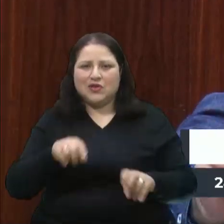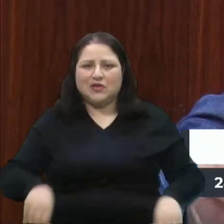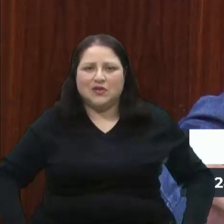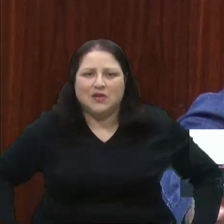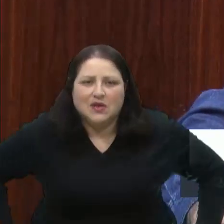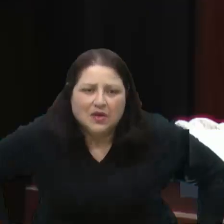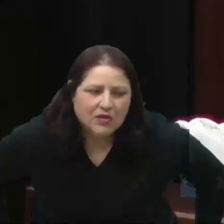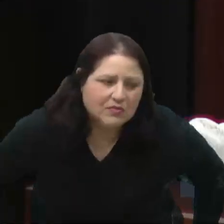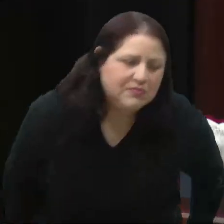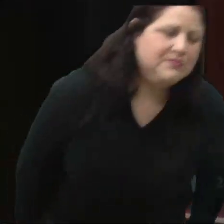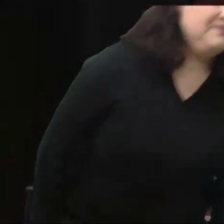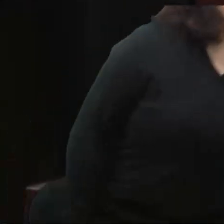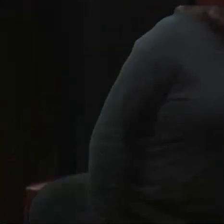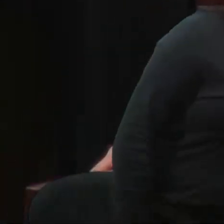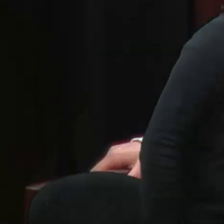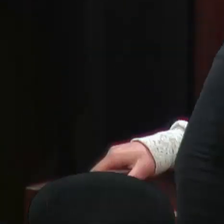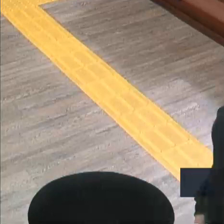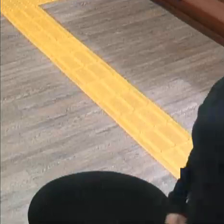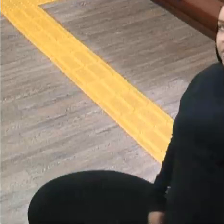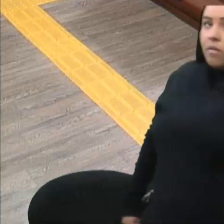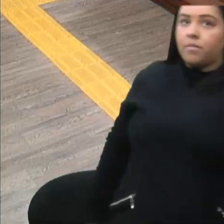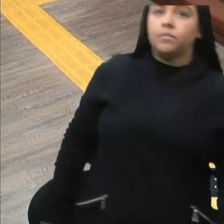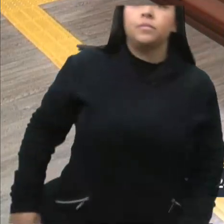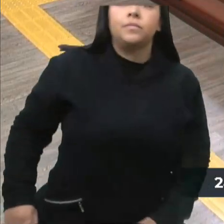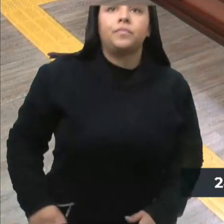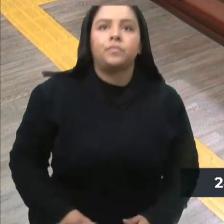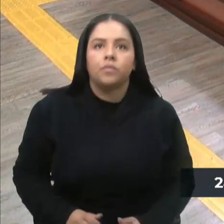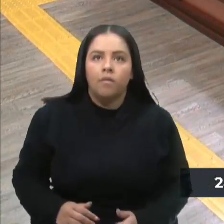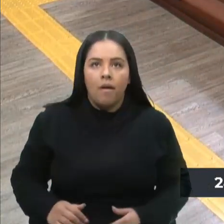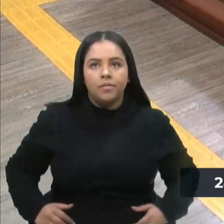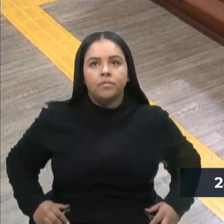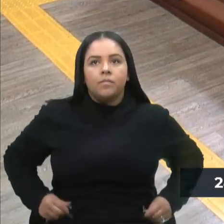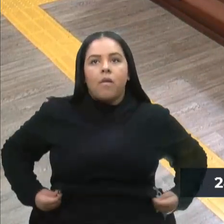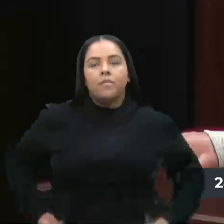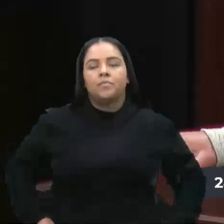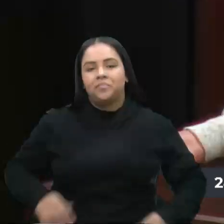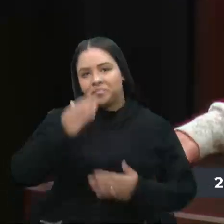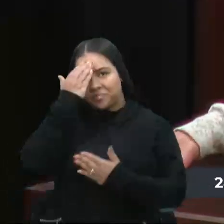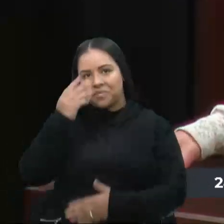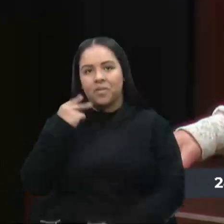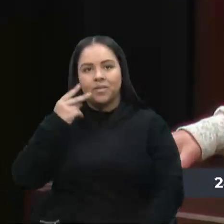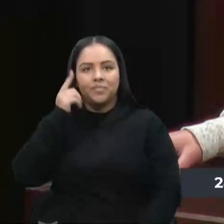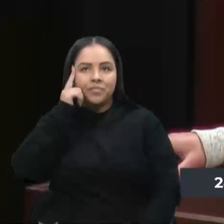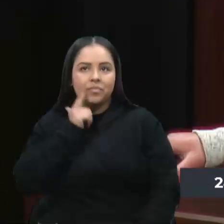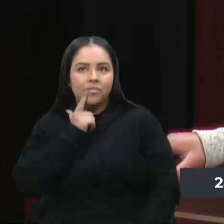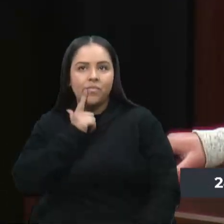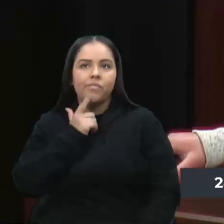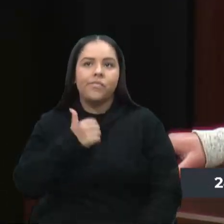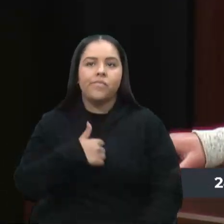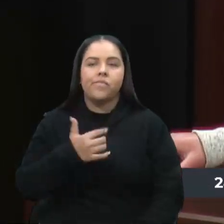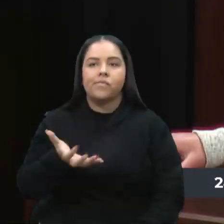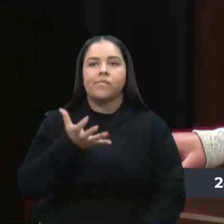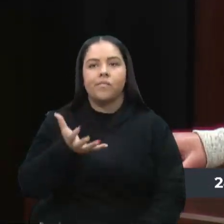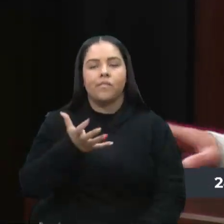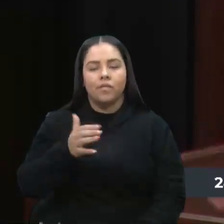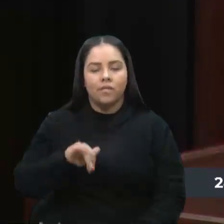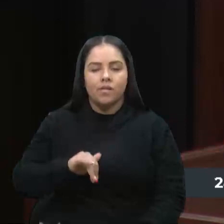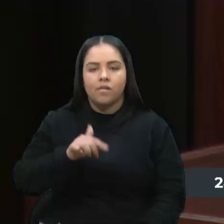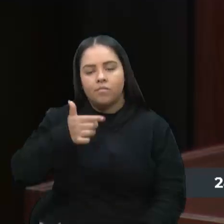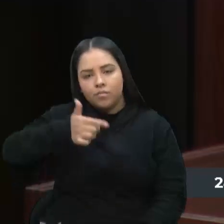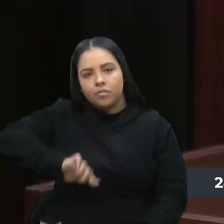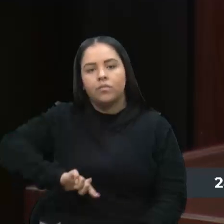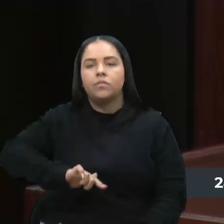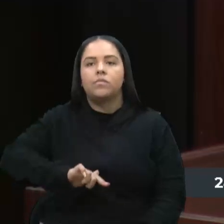vereador Lucas. Seu à parte, vereador D'Ambrosio. Não dá? Então tá. Quero deixar aqui, então, mais uma vez